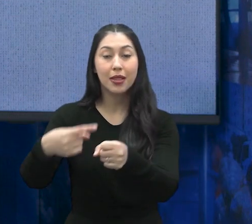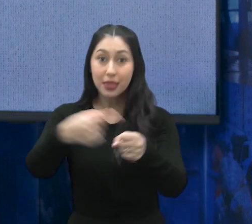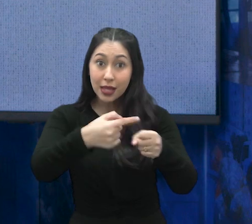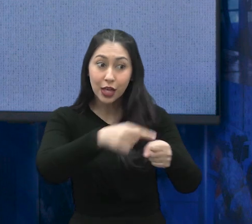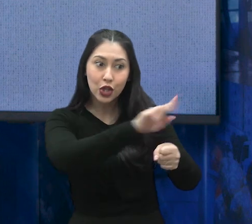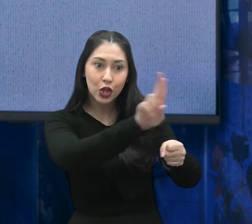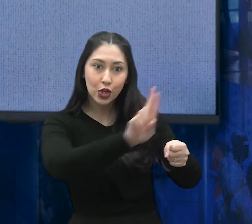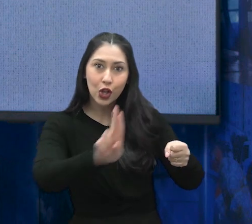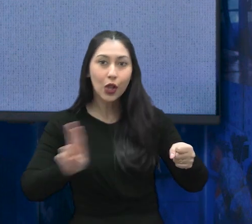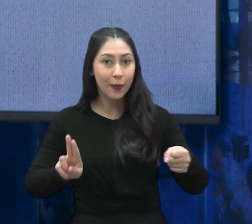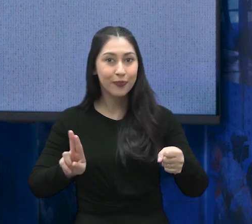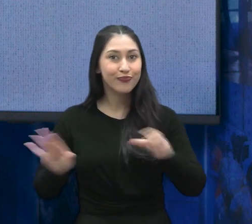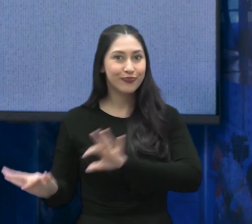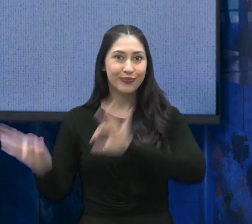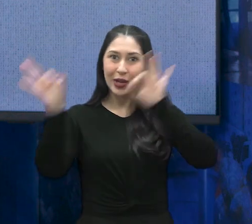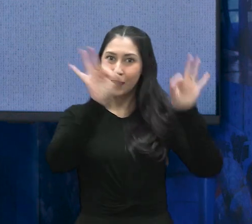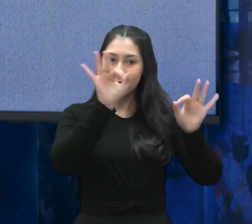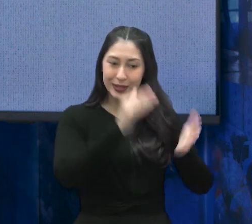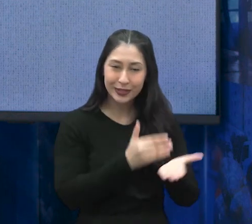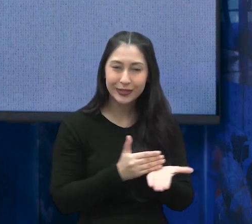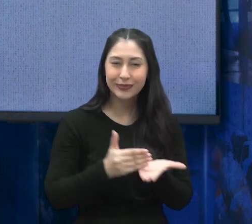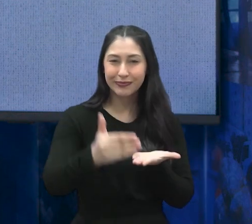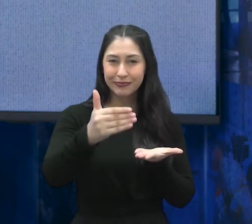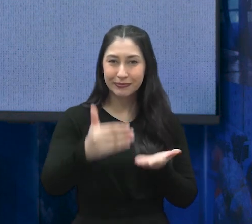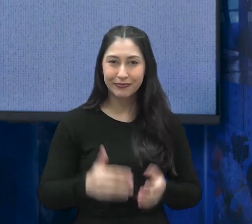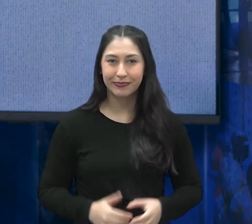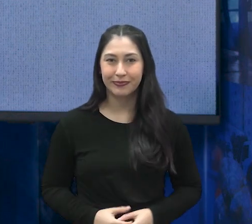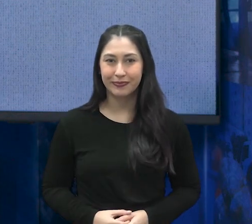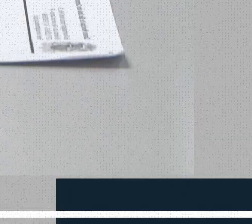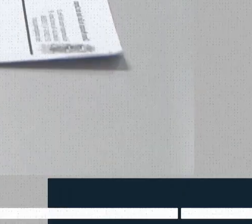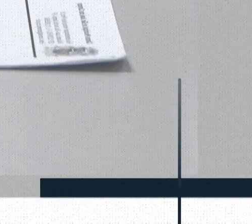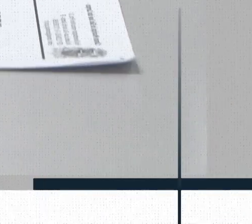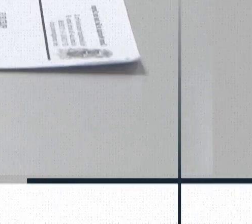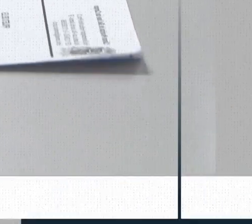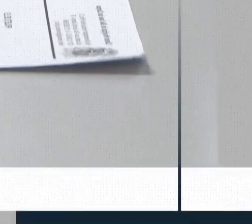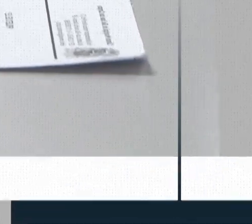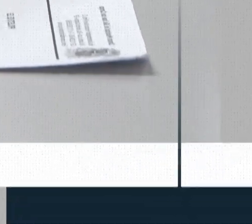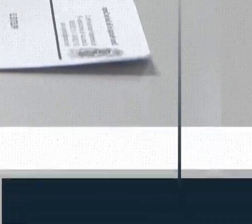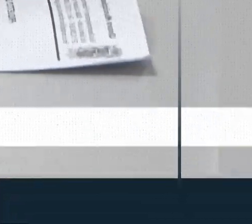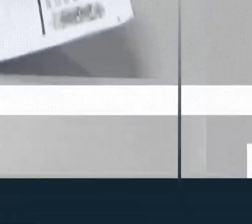nosso programa. Fique por aí, porque o Ação Parlamentar começa agora.